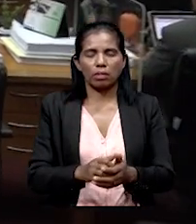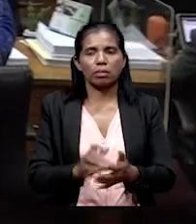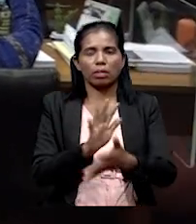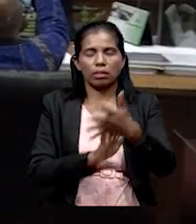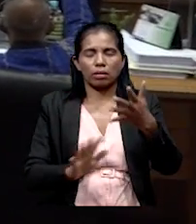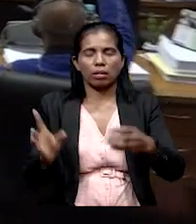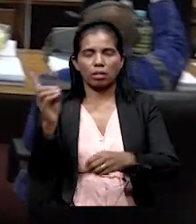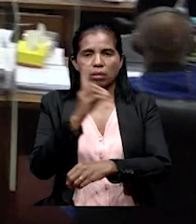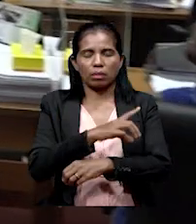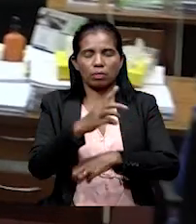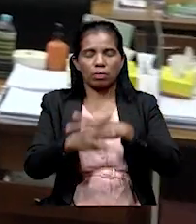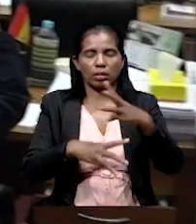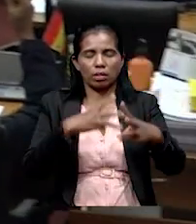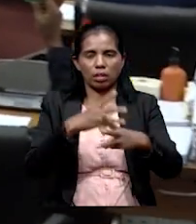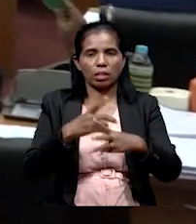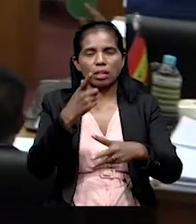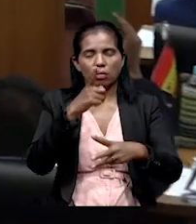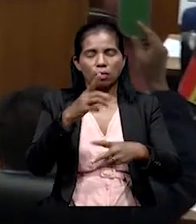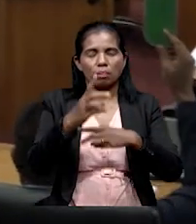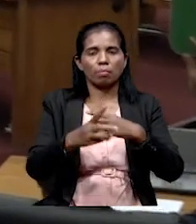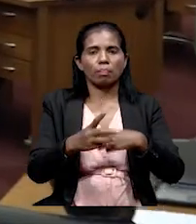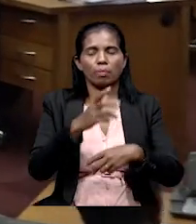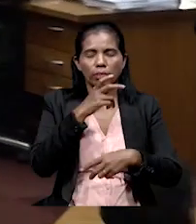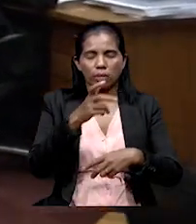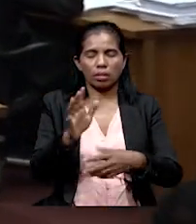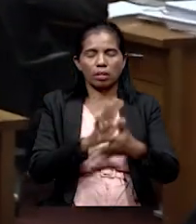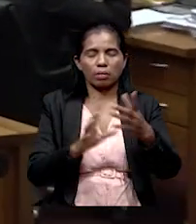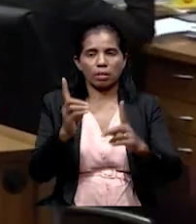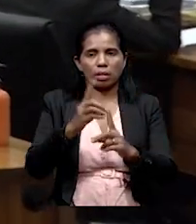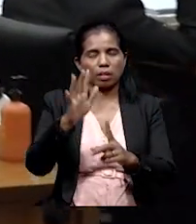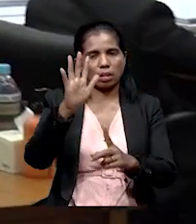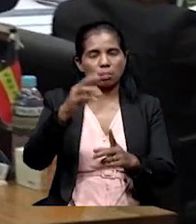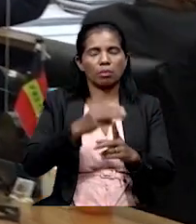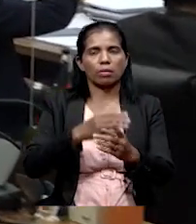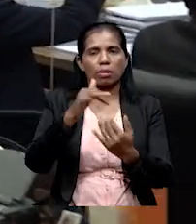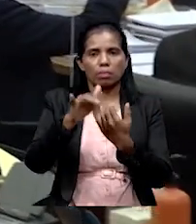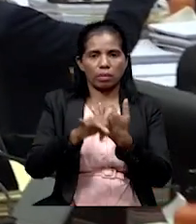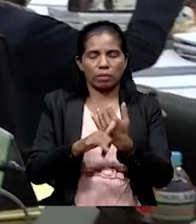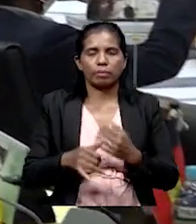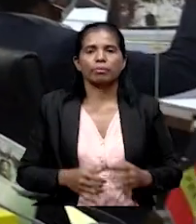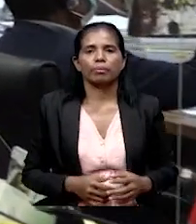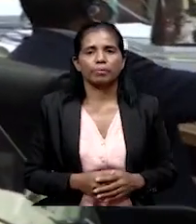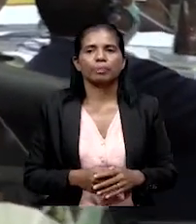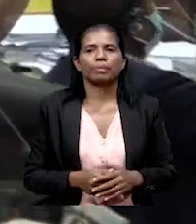celebração do Lorong Mundial Língua Portuguesa, que celebra o Lorong Lima Fulang Mayone. Fátima Pereira, Elugaio, GMN.